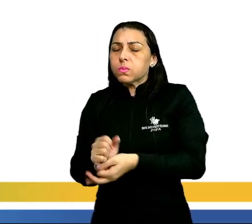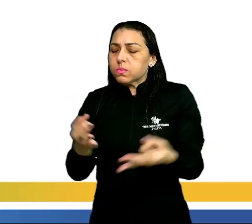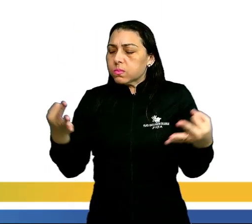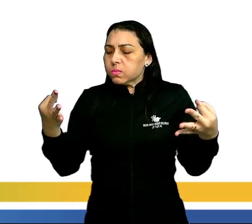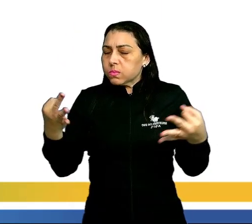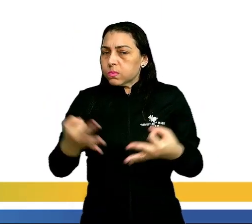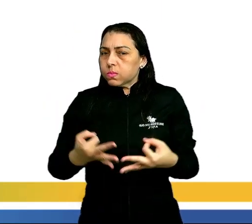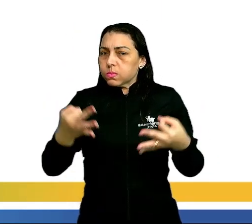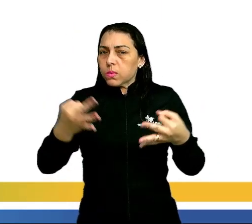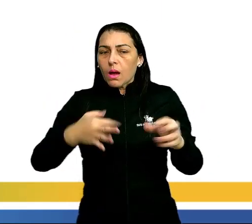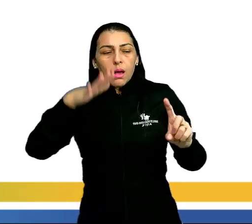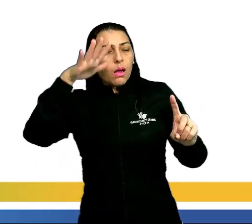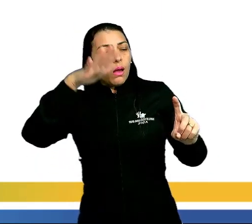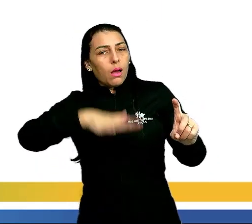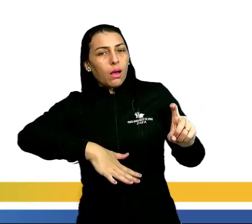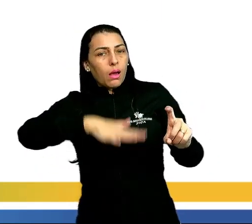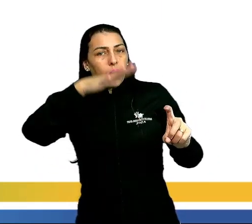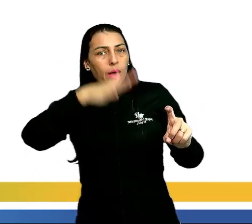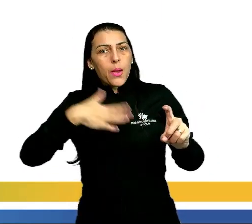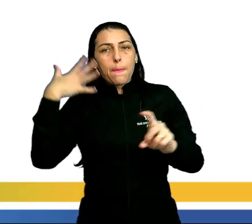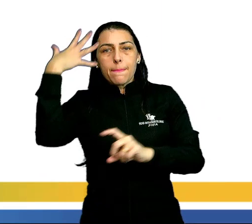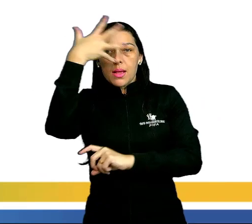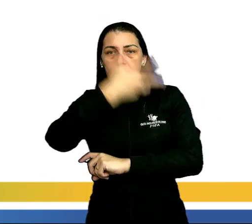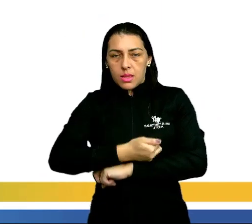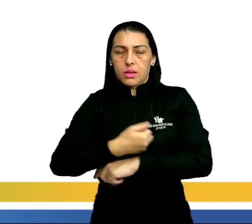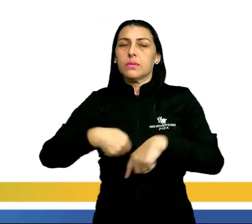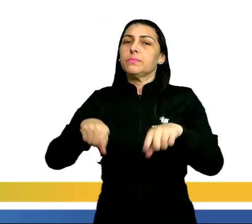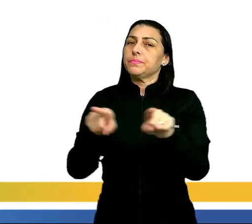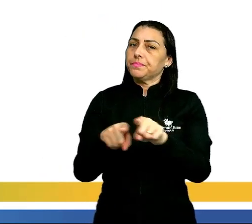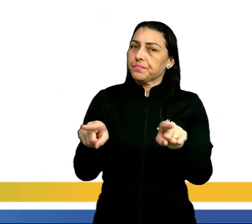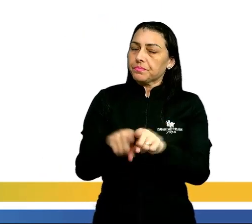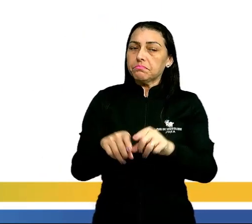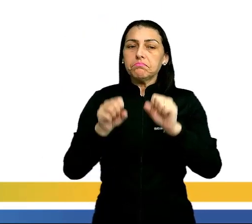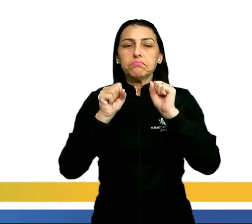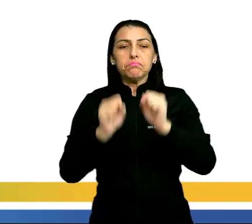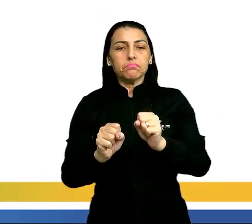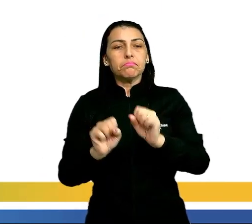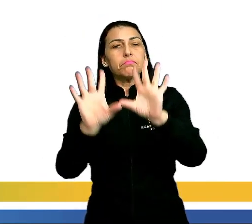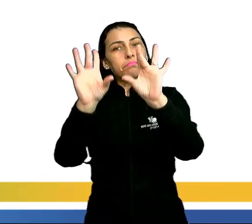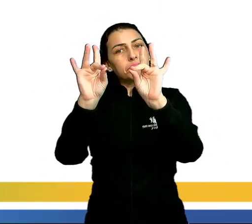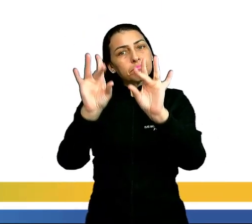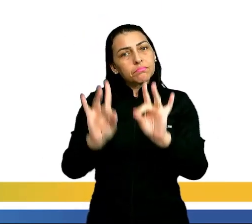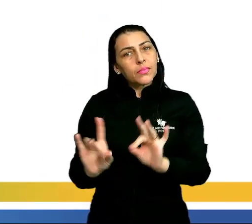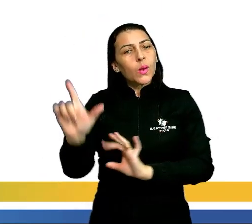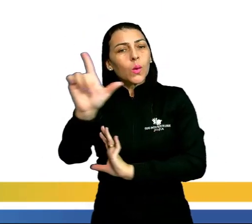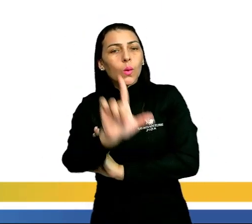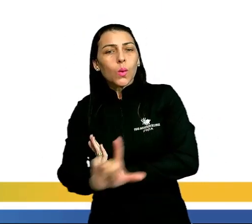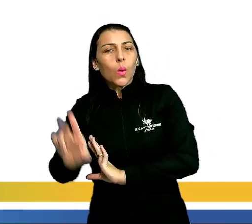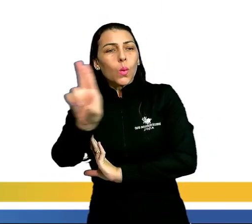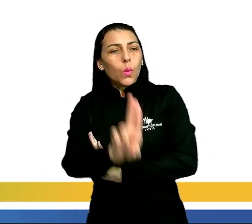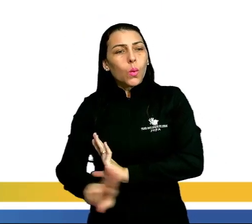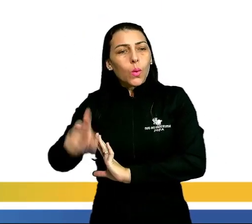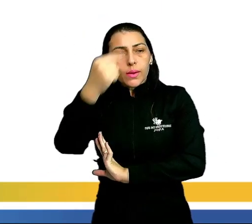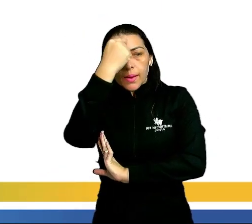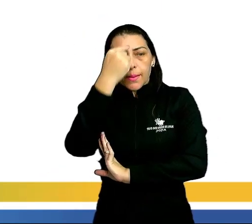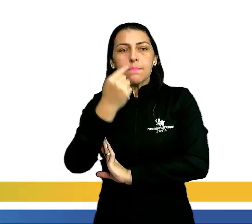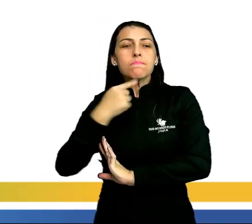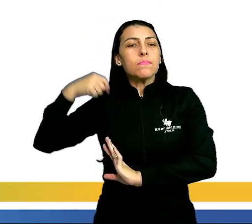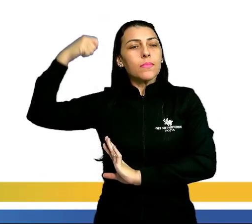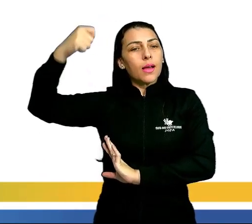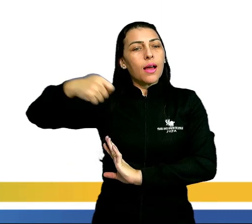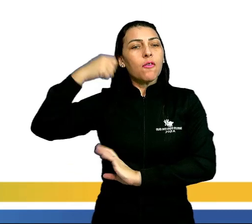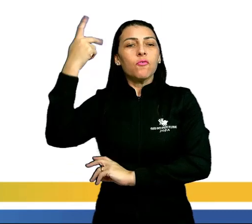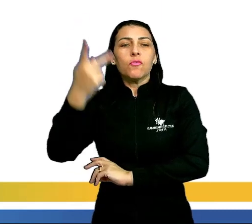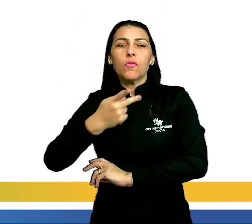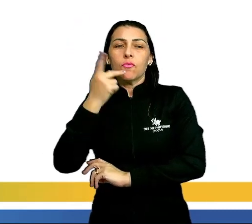sexual e como ícone de beleza. Desse modo, podemos definir logicamente o uso da imagem da